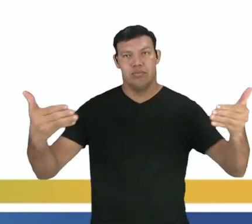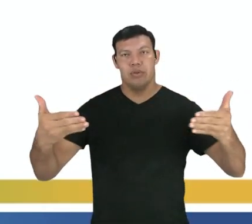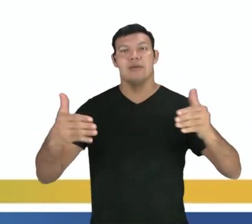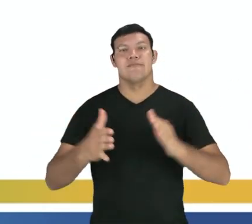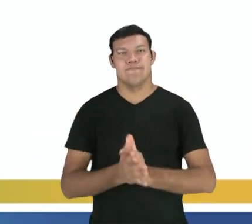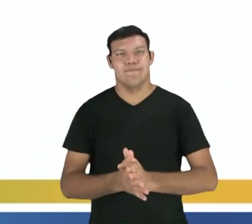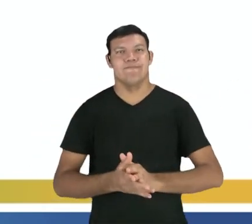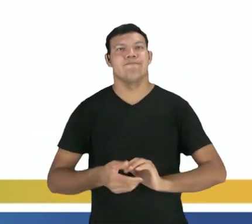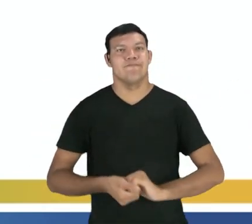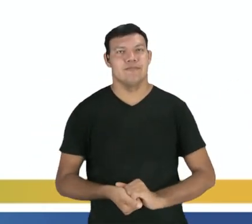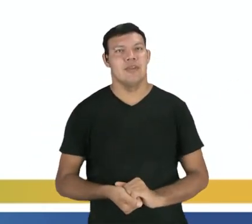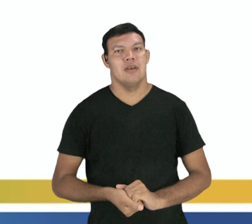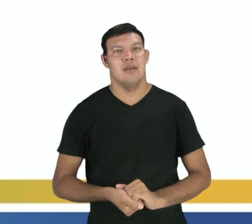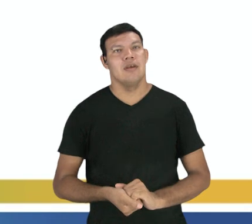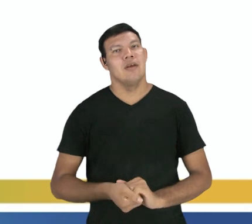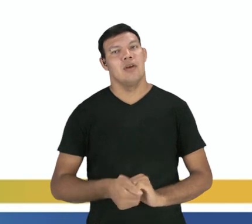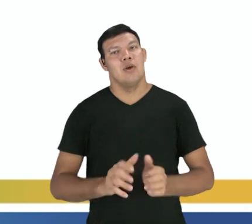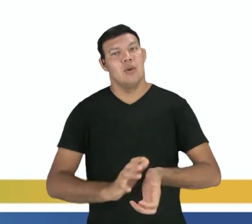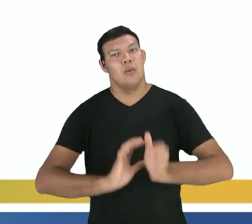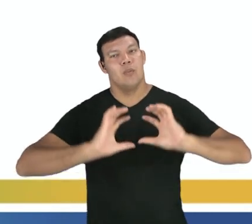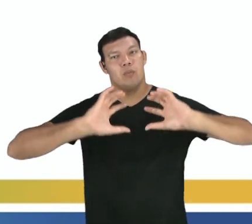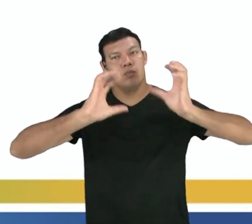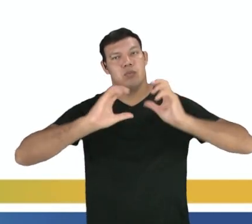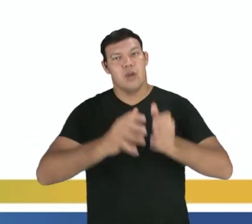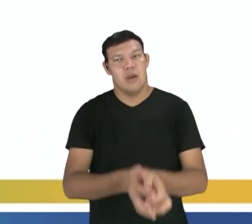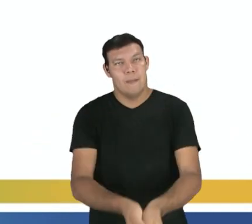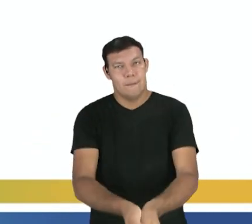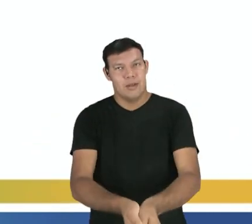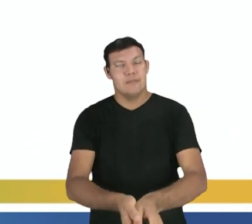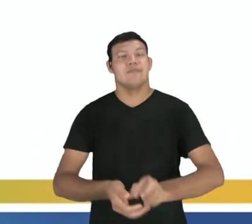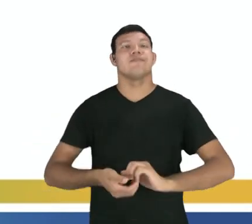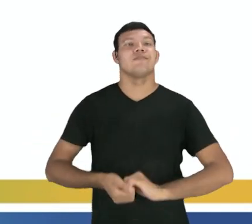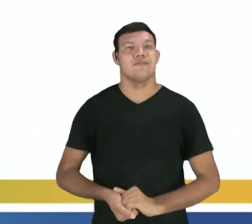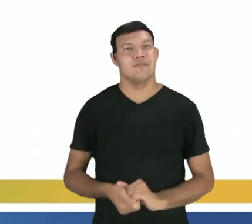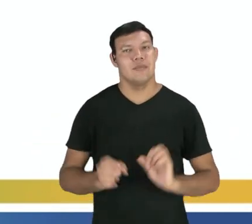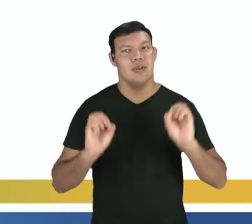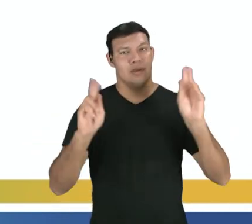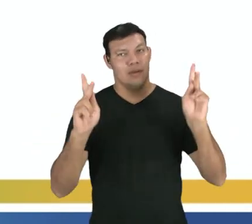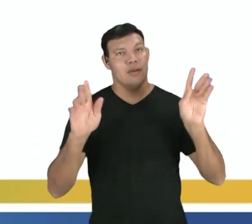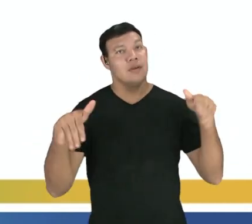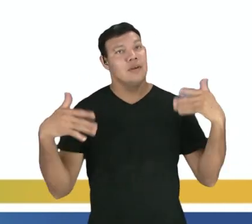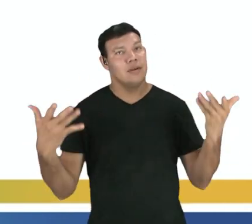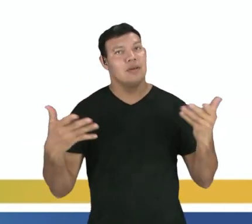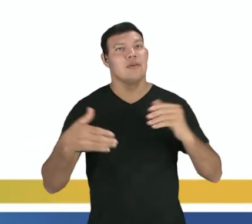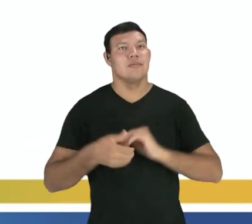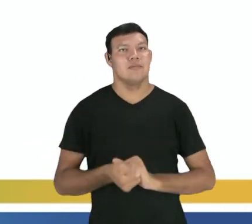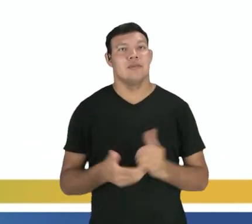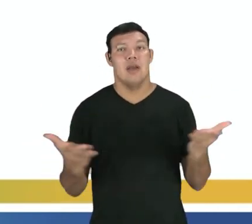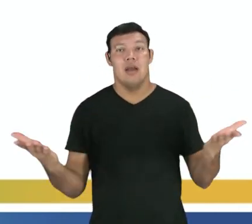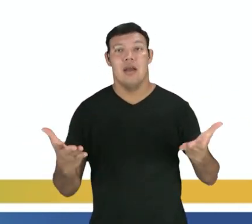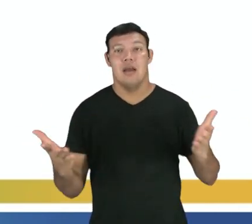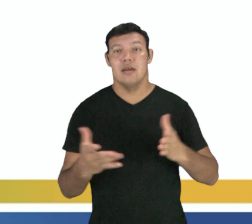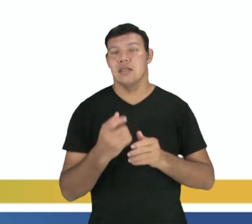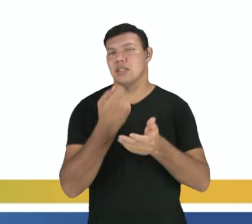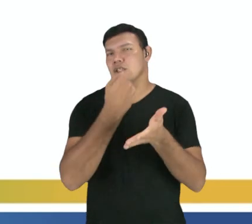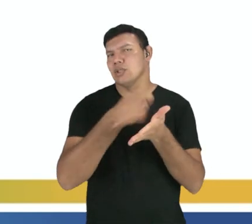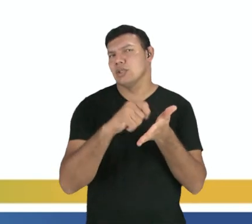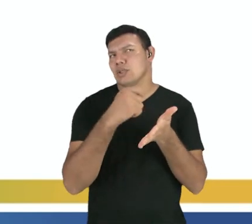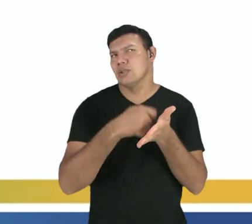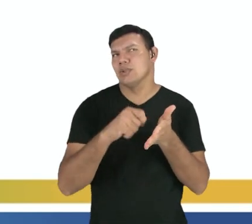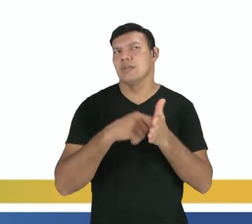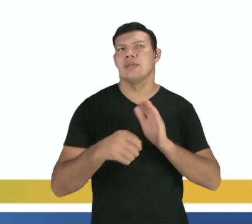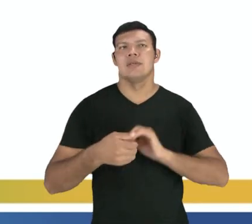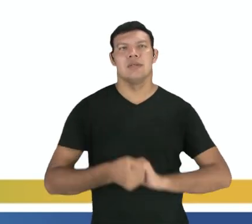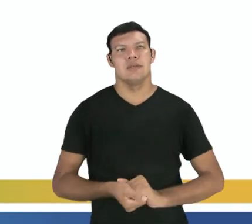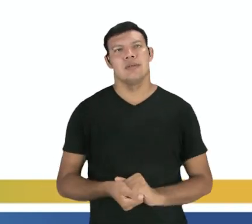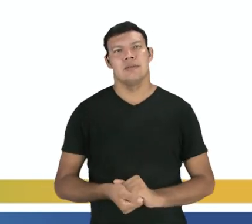bloqueio, é o voleibol, ok? Então, agora vamos escrever Write